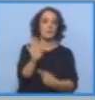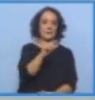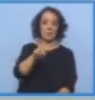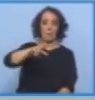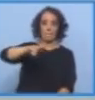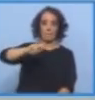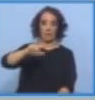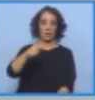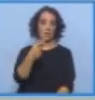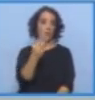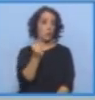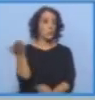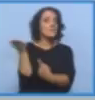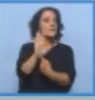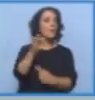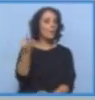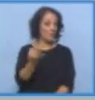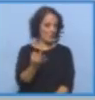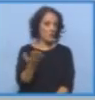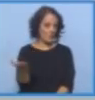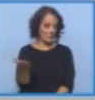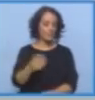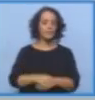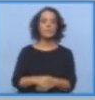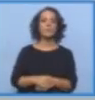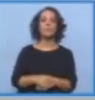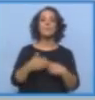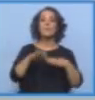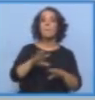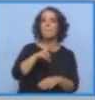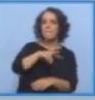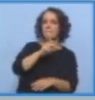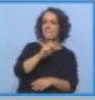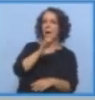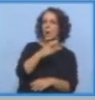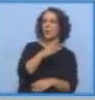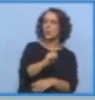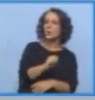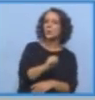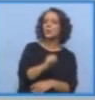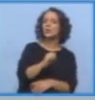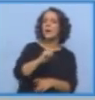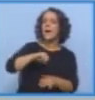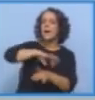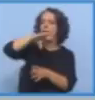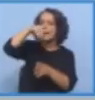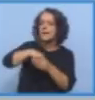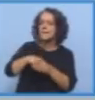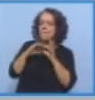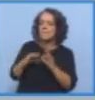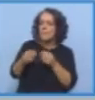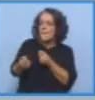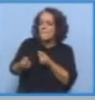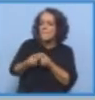um bom exemplo disto. Marcos não está tão, eu diria, não está tão inserido neste